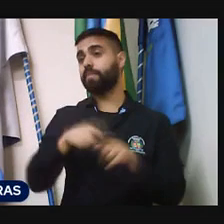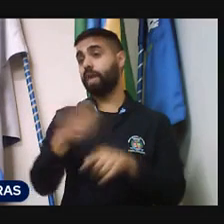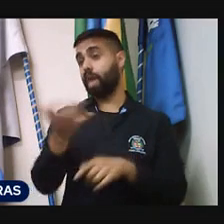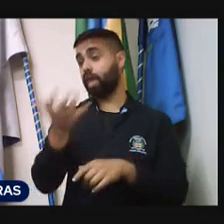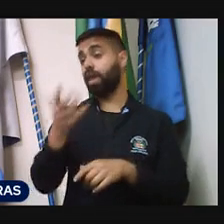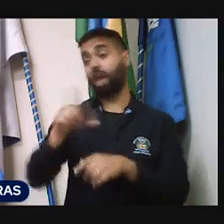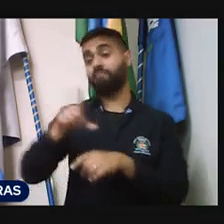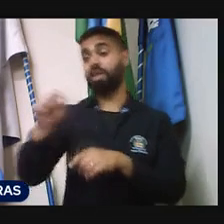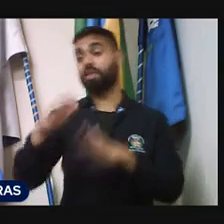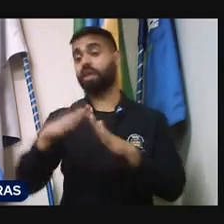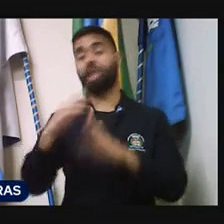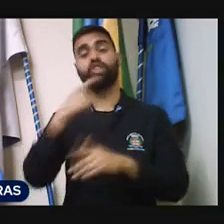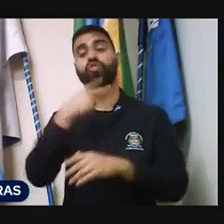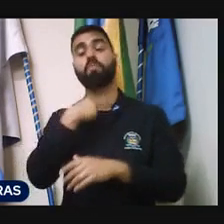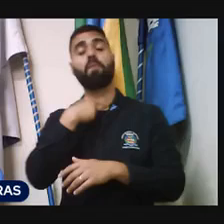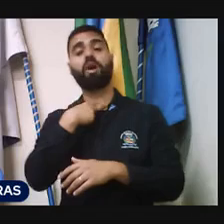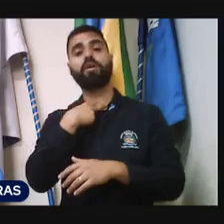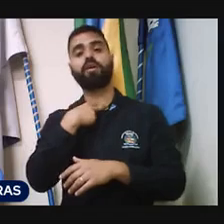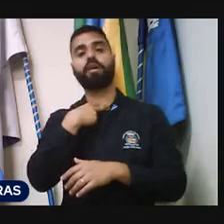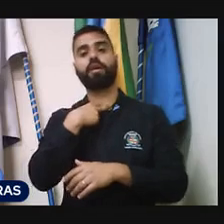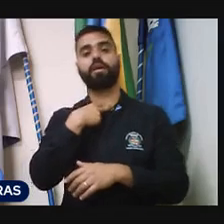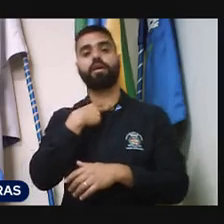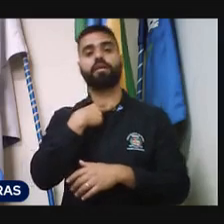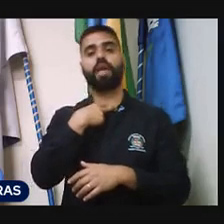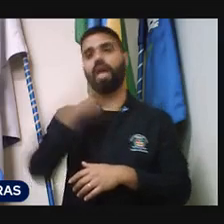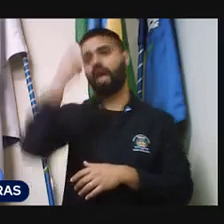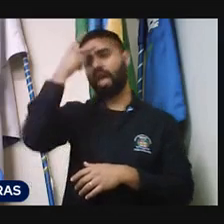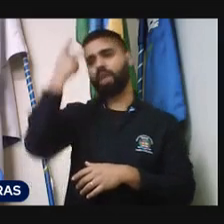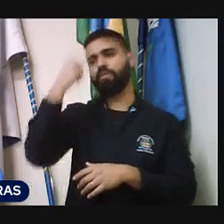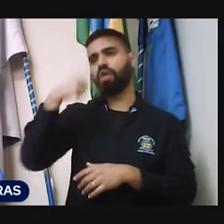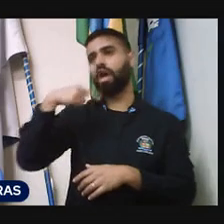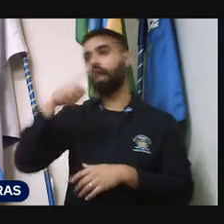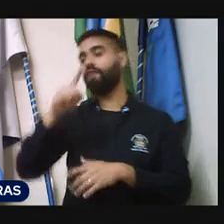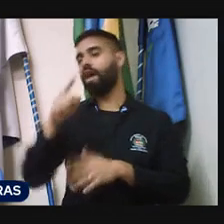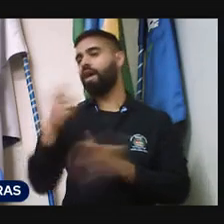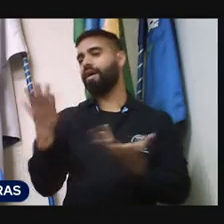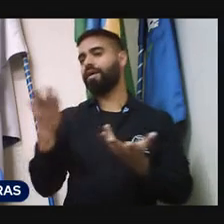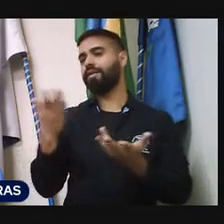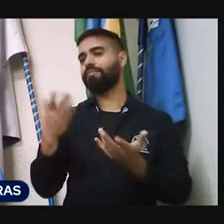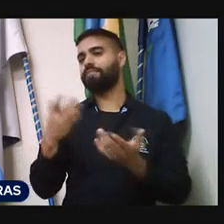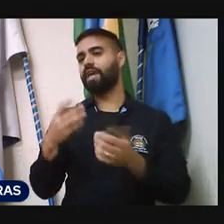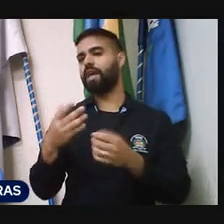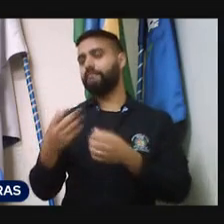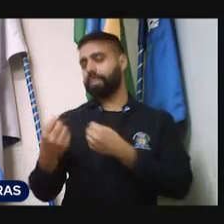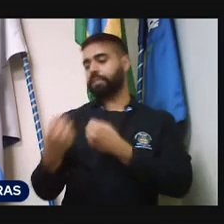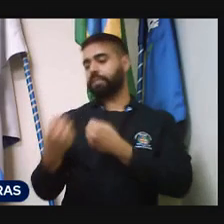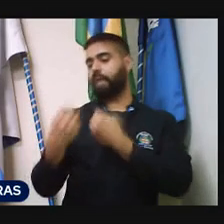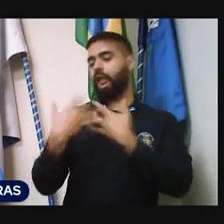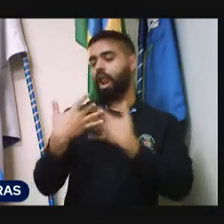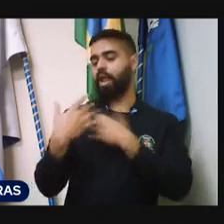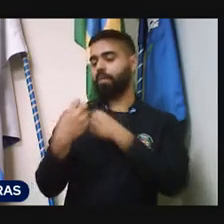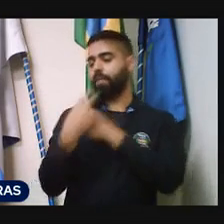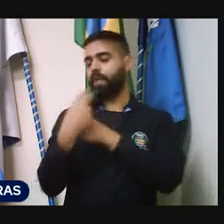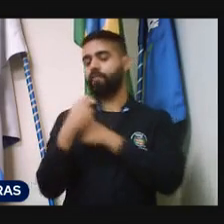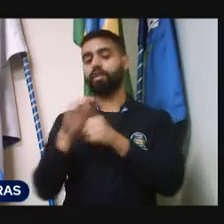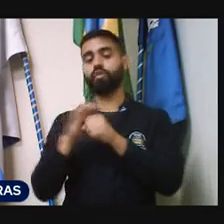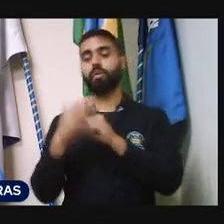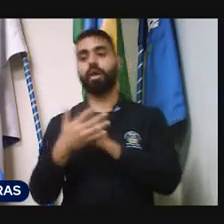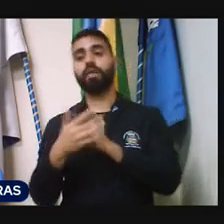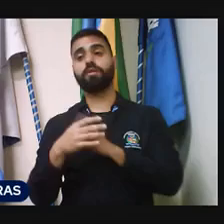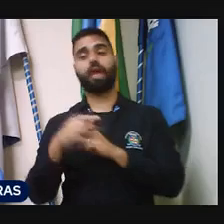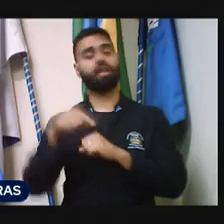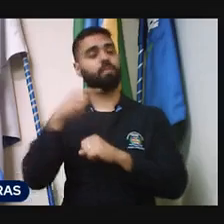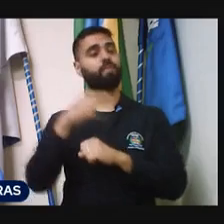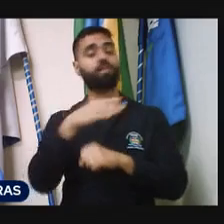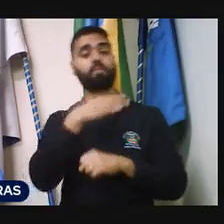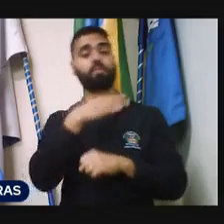querem sair não pode ir lá os bonitões desculpa palavra do vamos levar para casa e vai acontecer isso aí vai ser o que morte vocês me desculpa